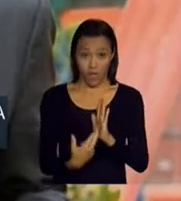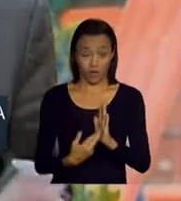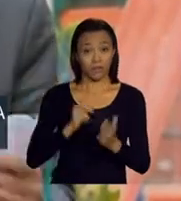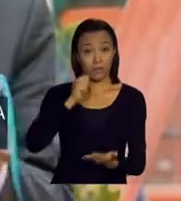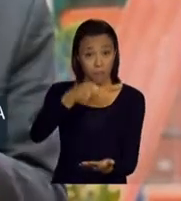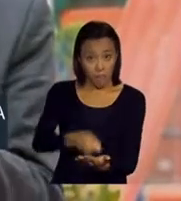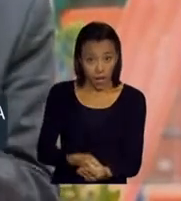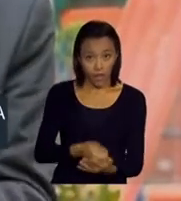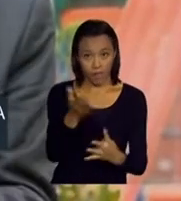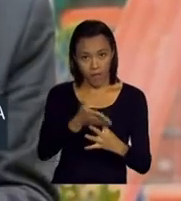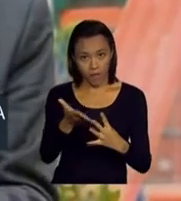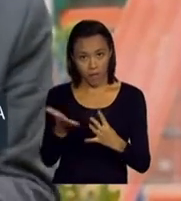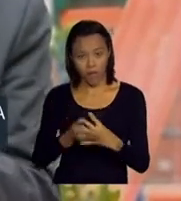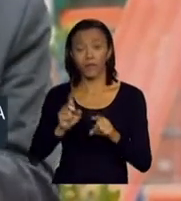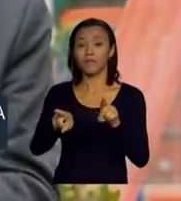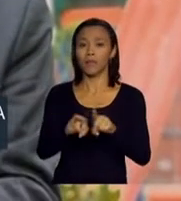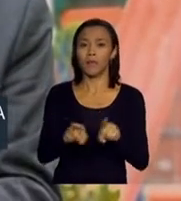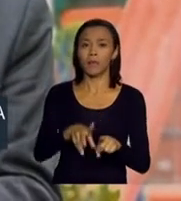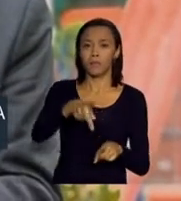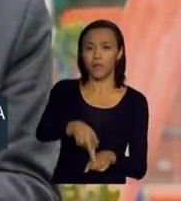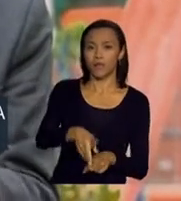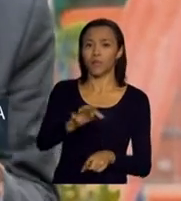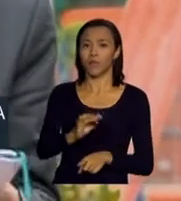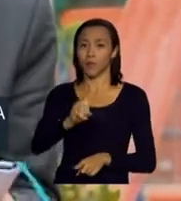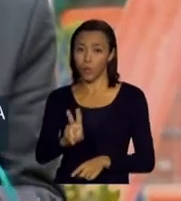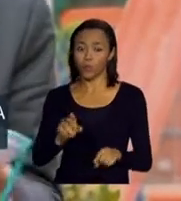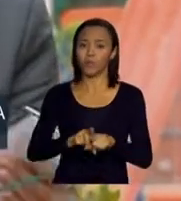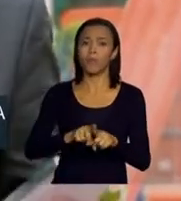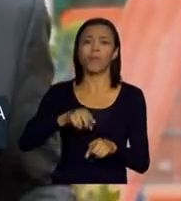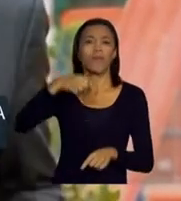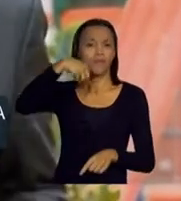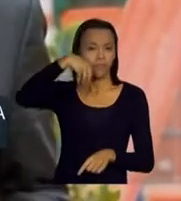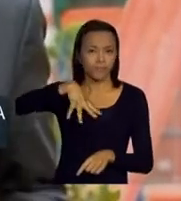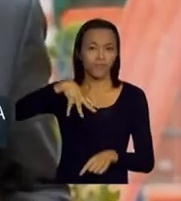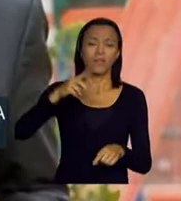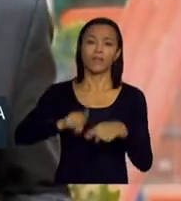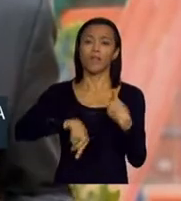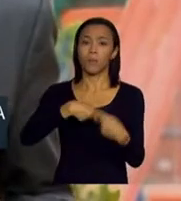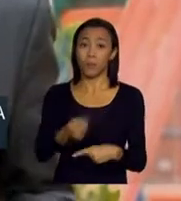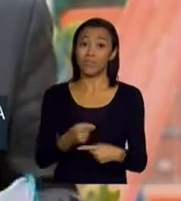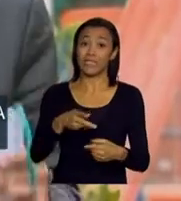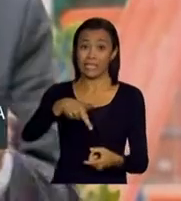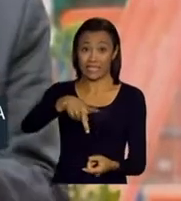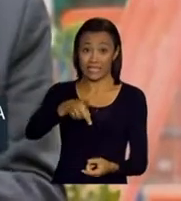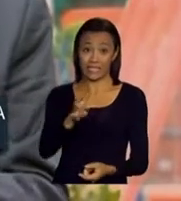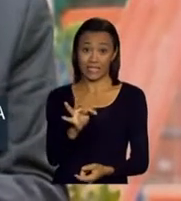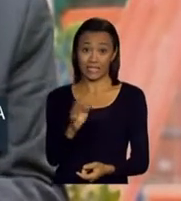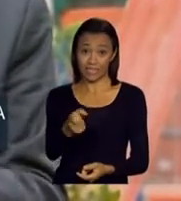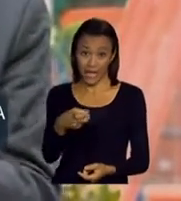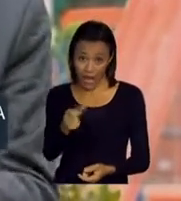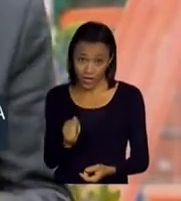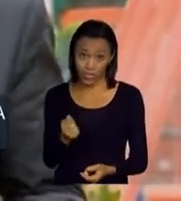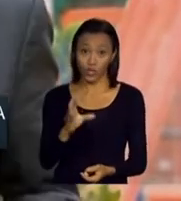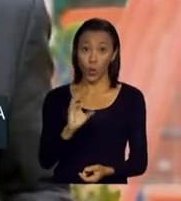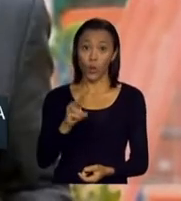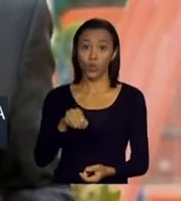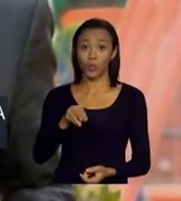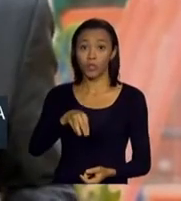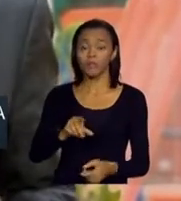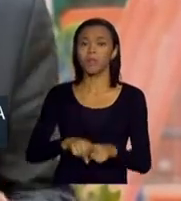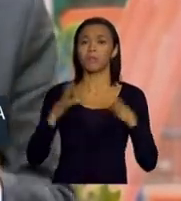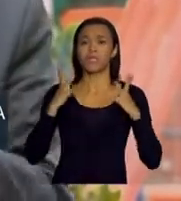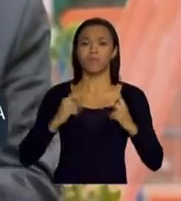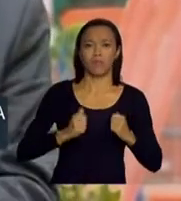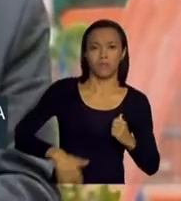mensal além do IPTU energia elétrica e água e taxas de condomínio e de limpeza urbana caso elas